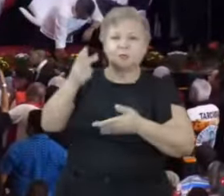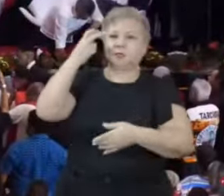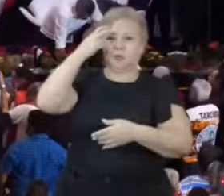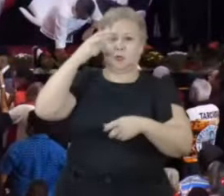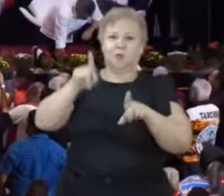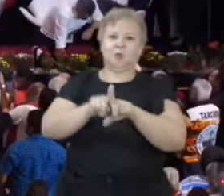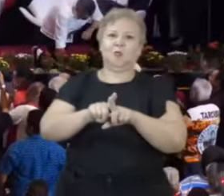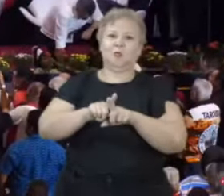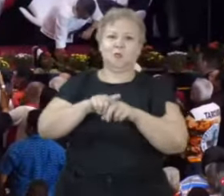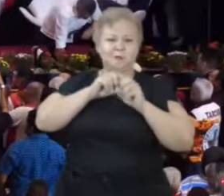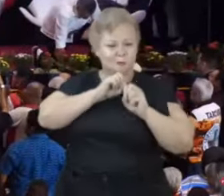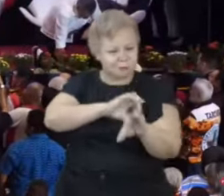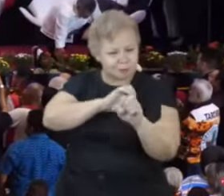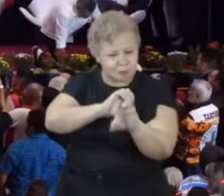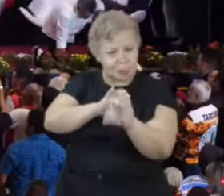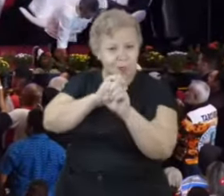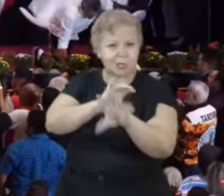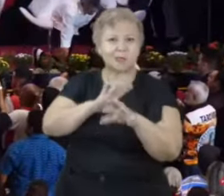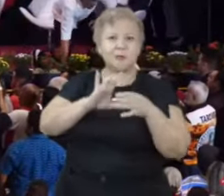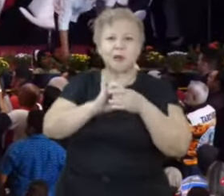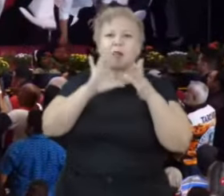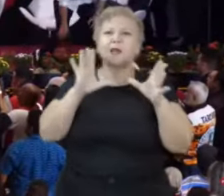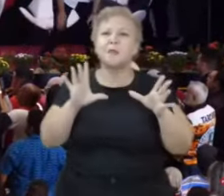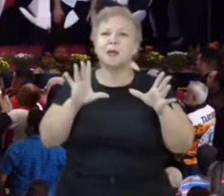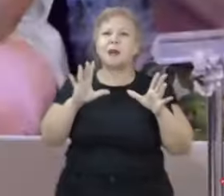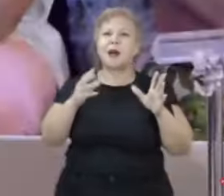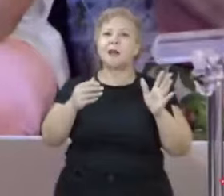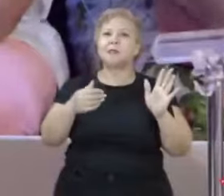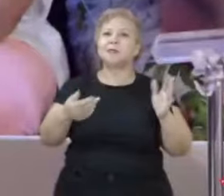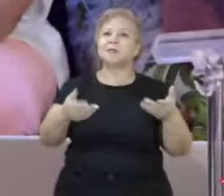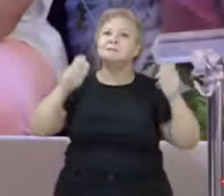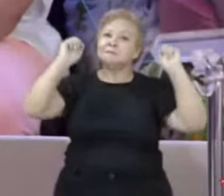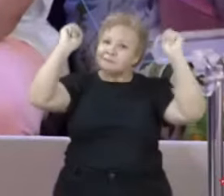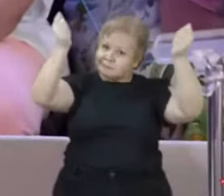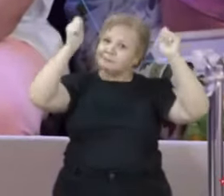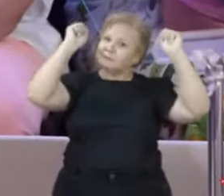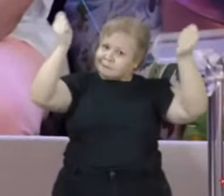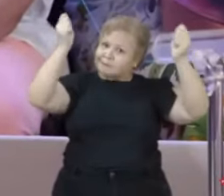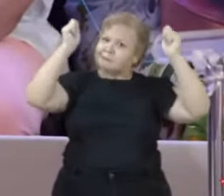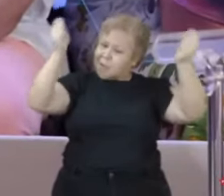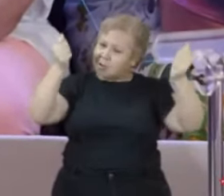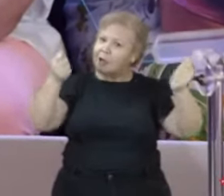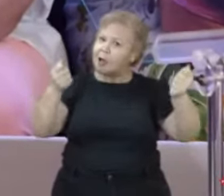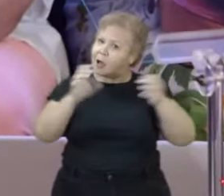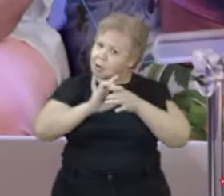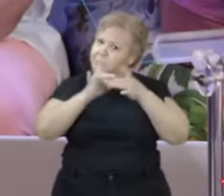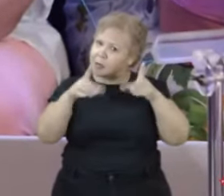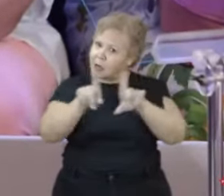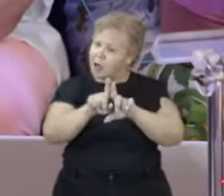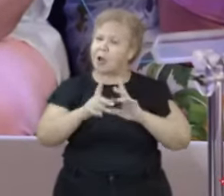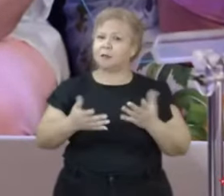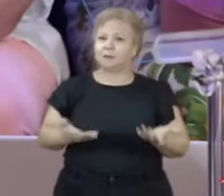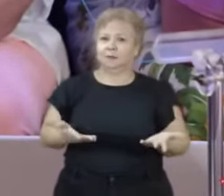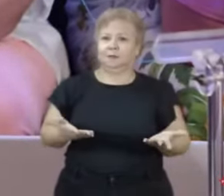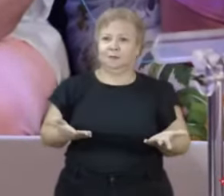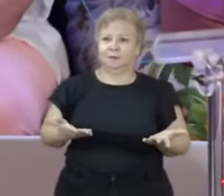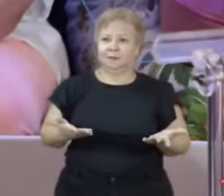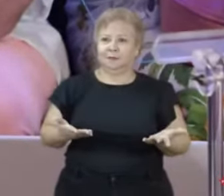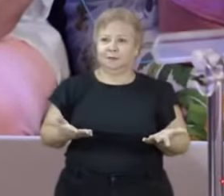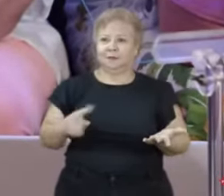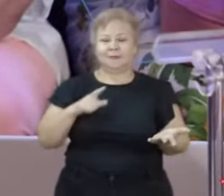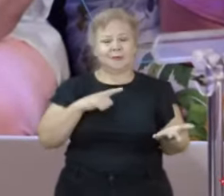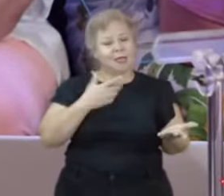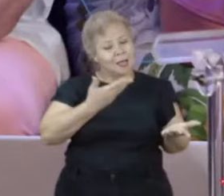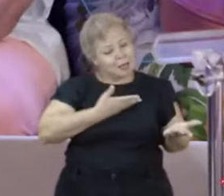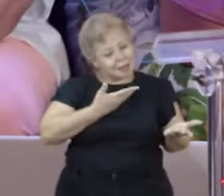pela educação, pela liberdade de manifestação. Bem, amigos